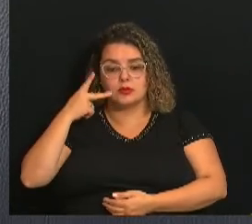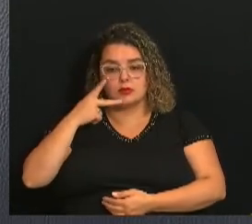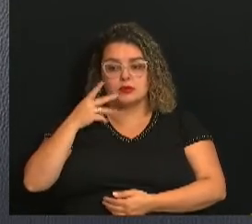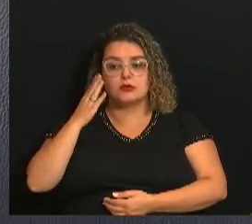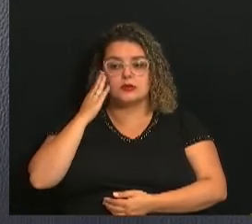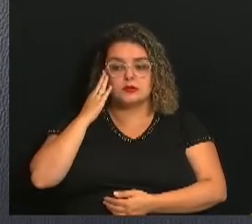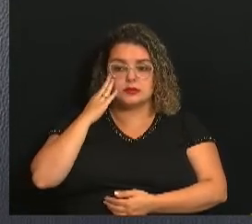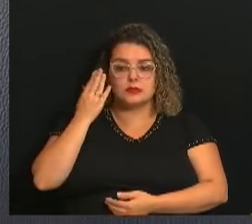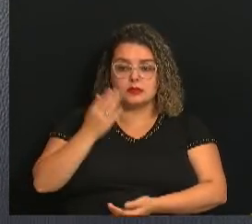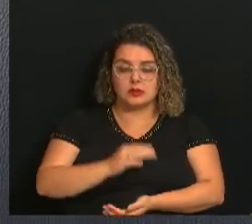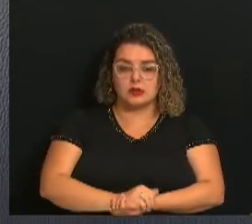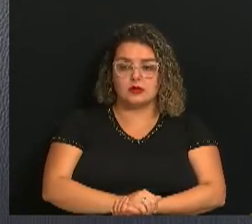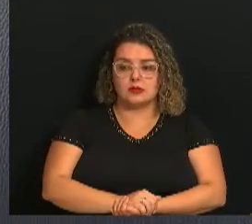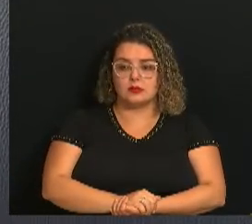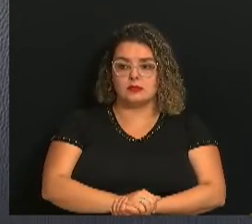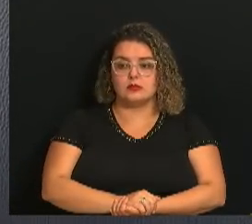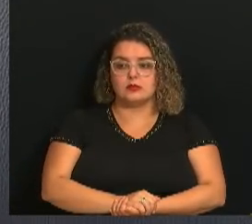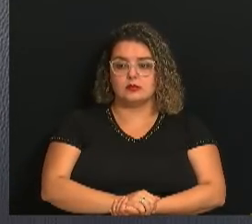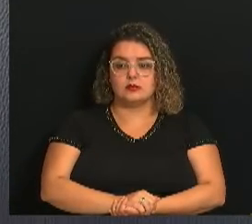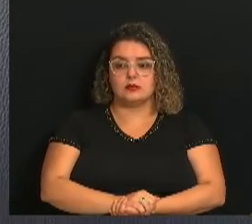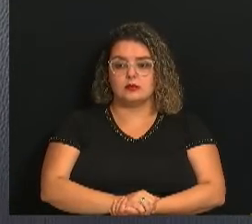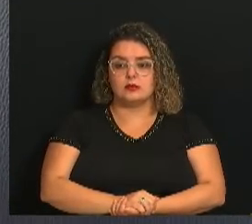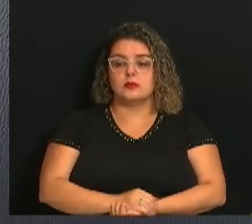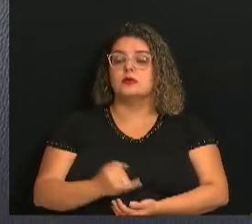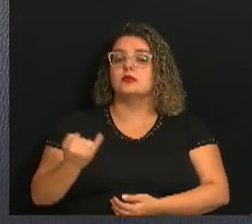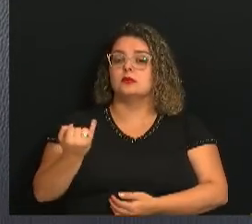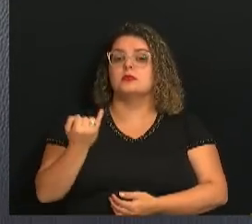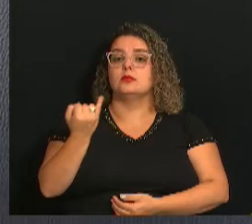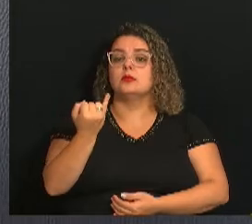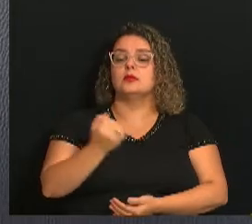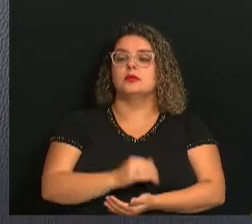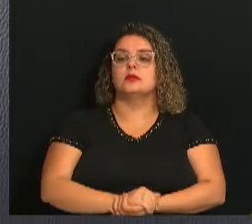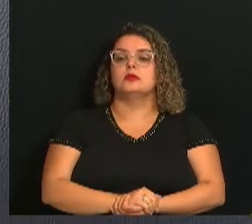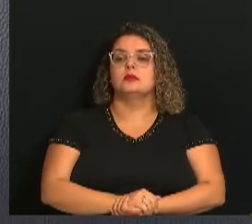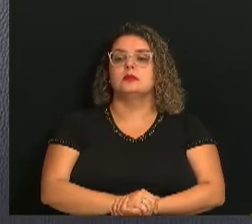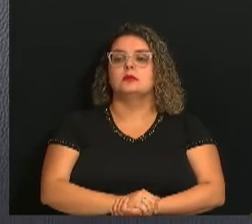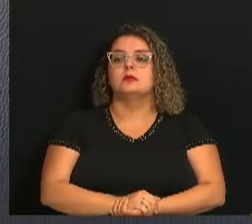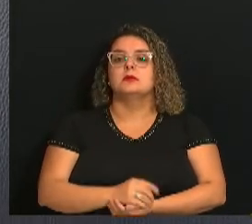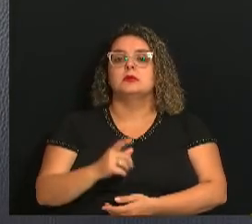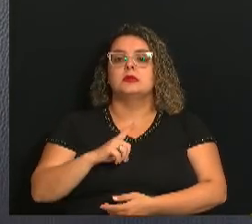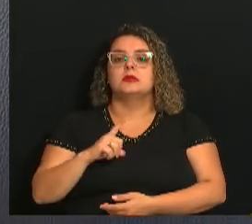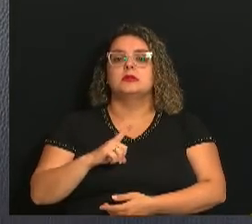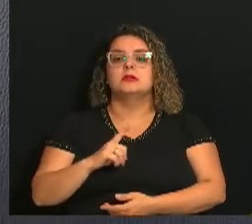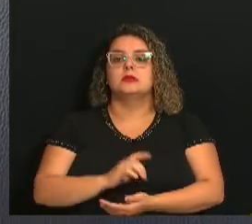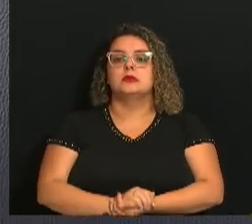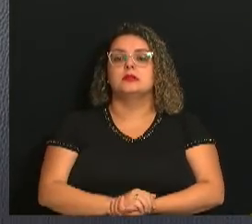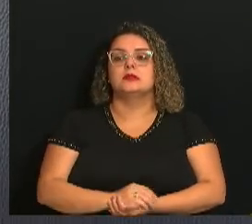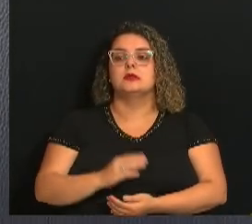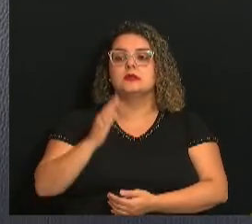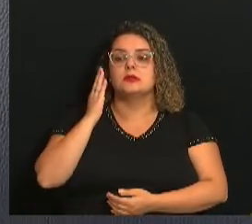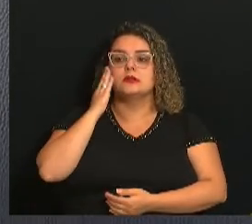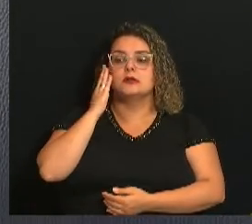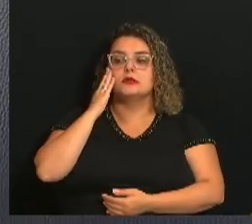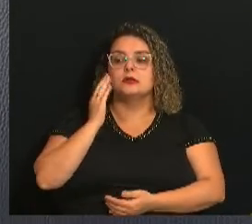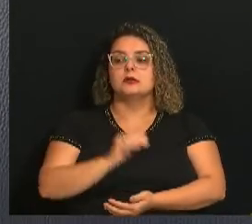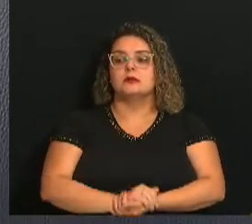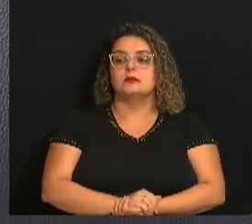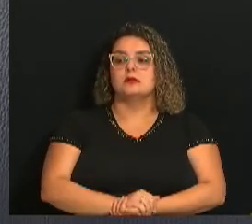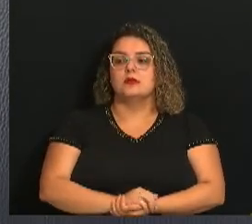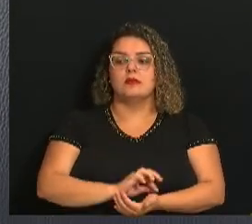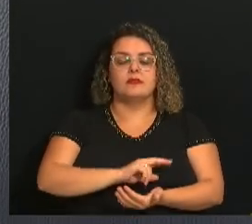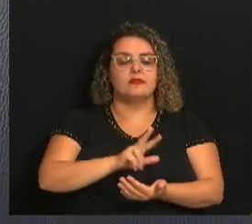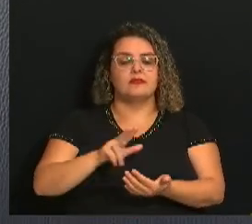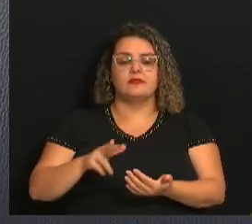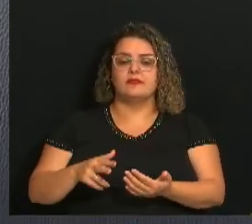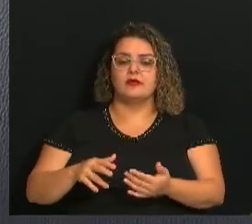são, bom, são todas, são muito importantes, né? Mas tem algumas que a gente sabe que tá sofrendo vários ataques, né?